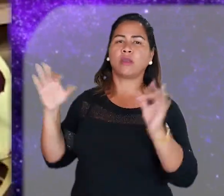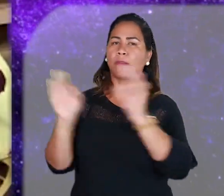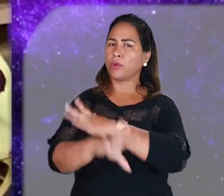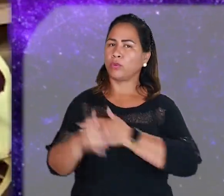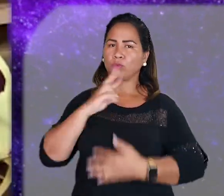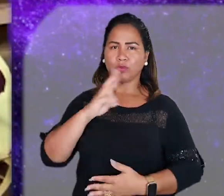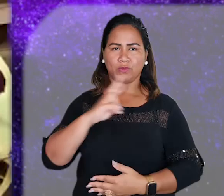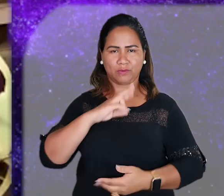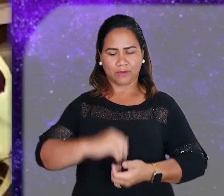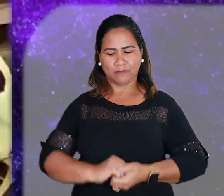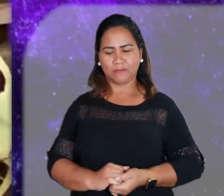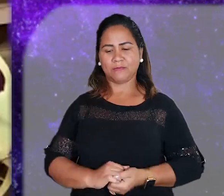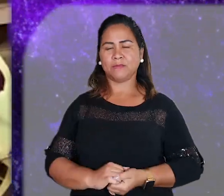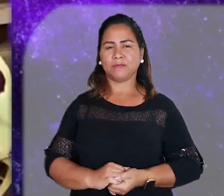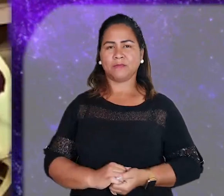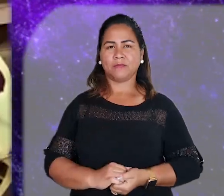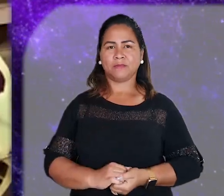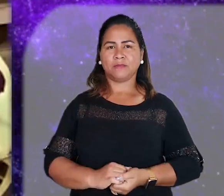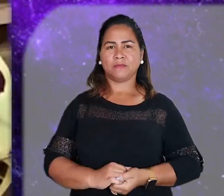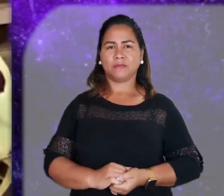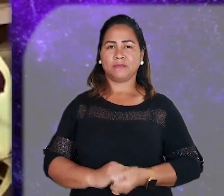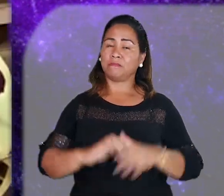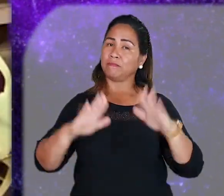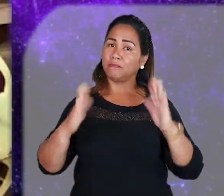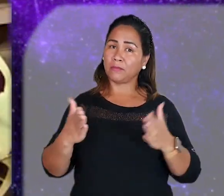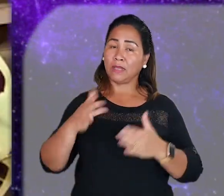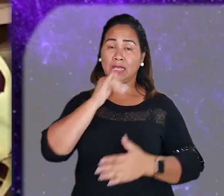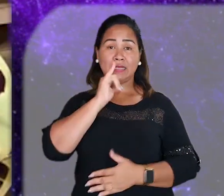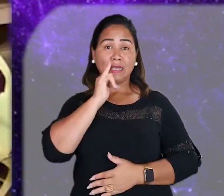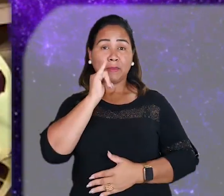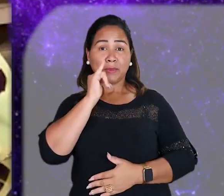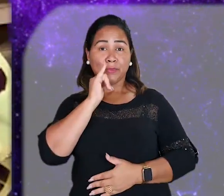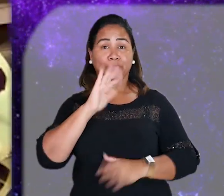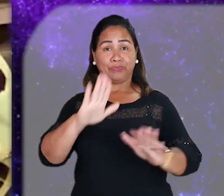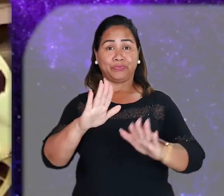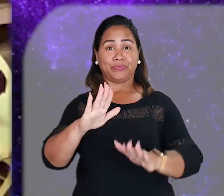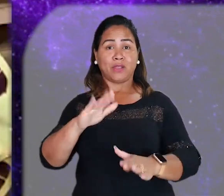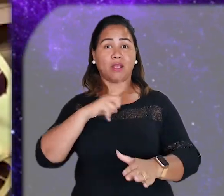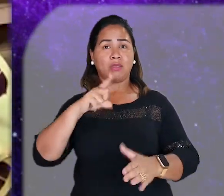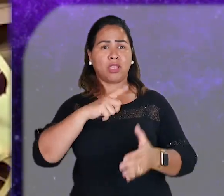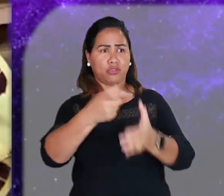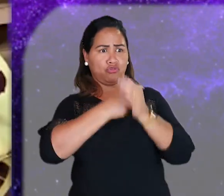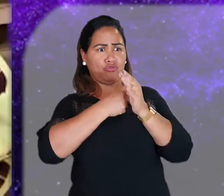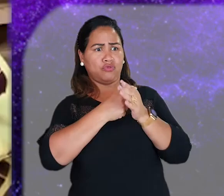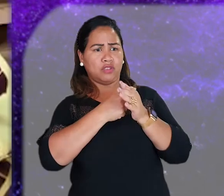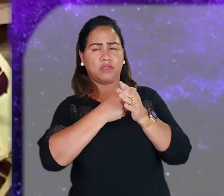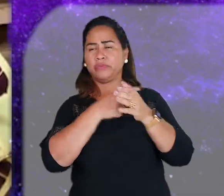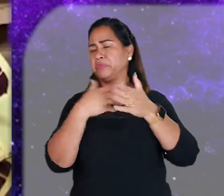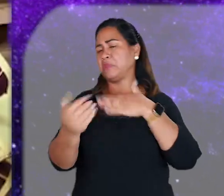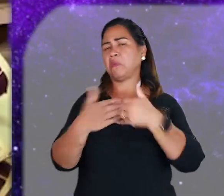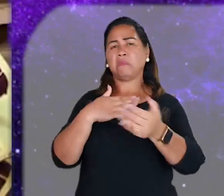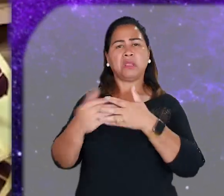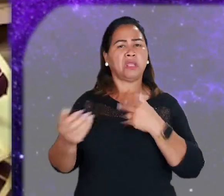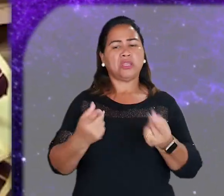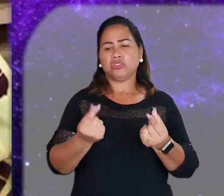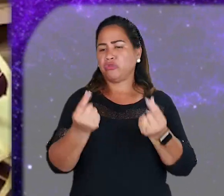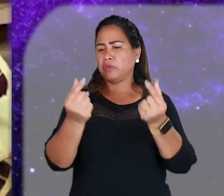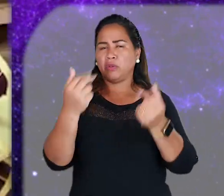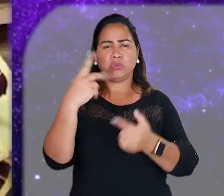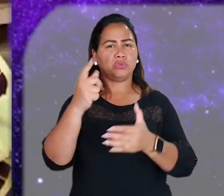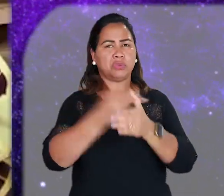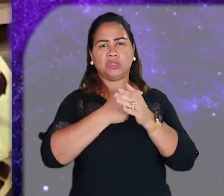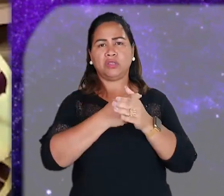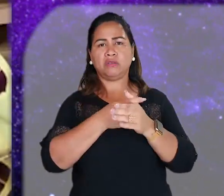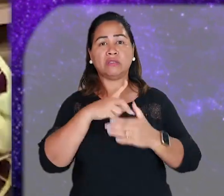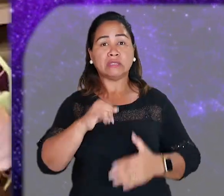eu dou conta aí eu adoro essa frase eu falo isso em relação a dívida tem uma dívida não importa